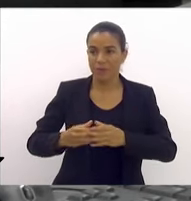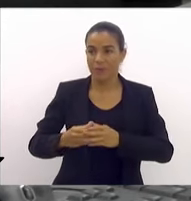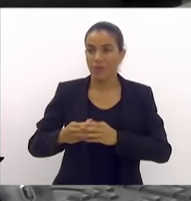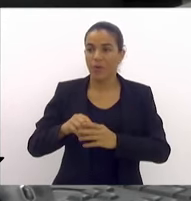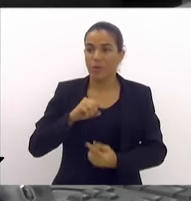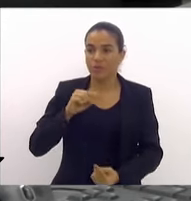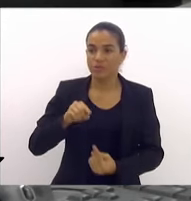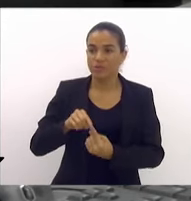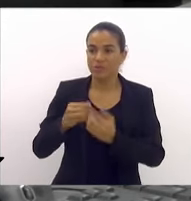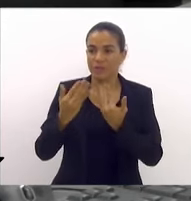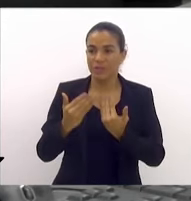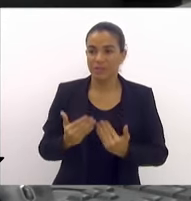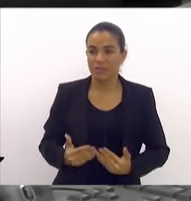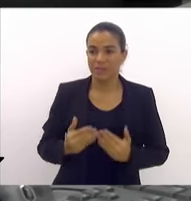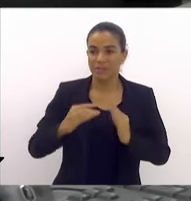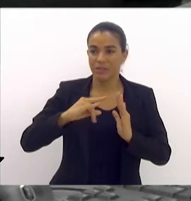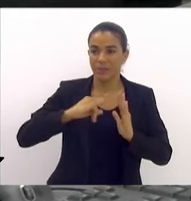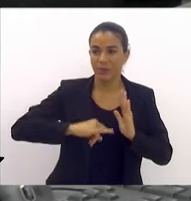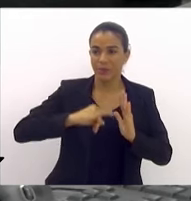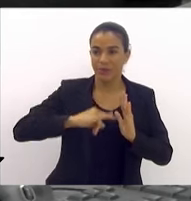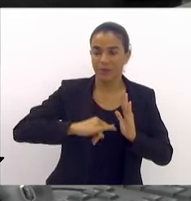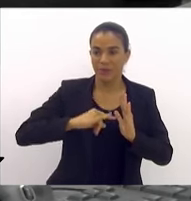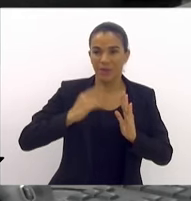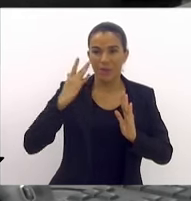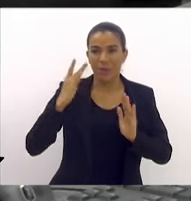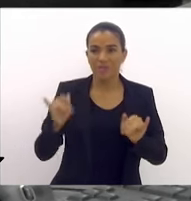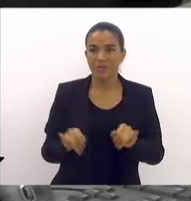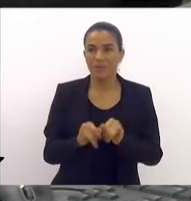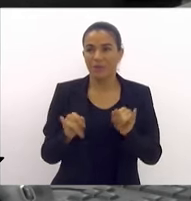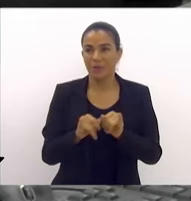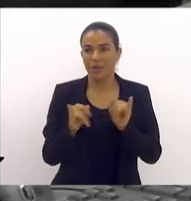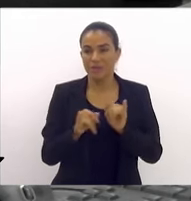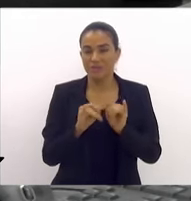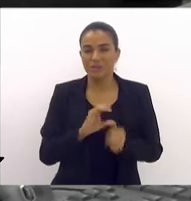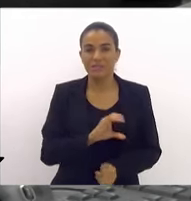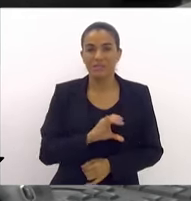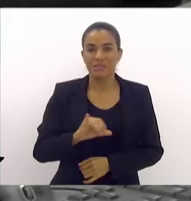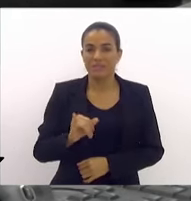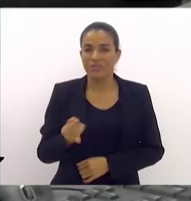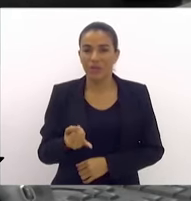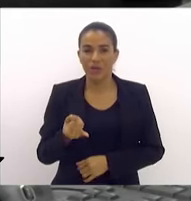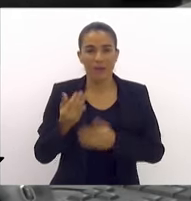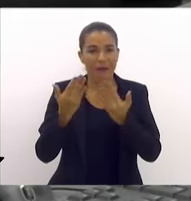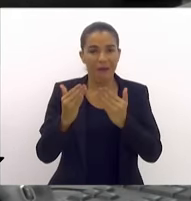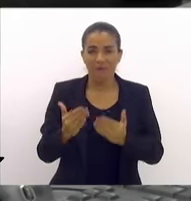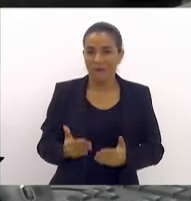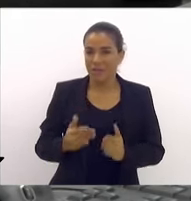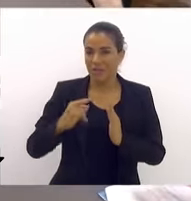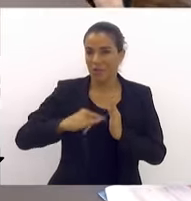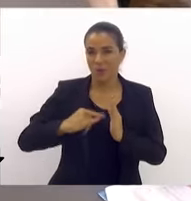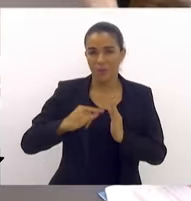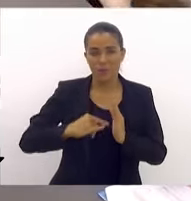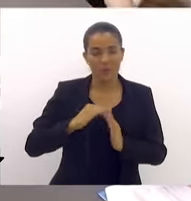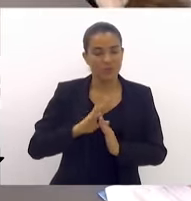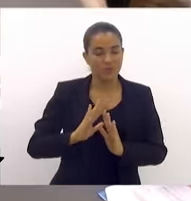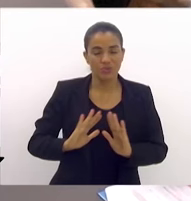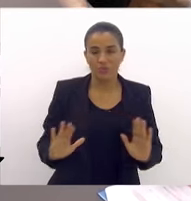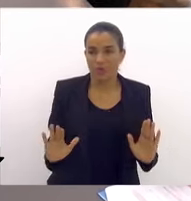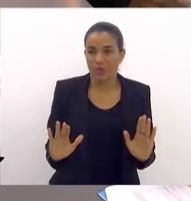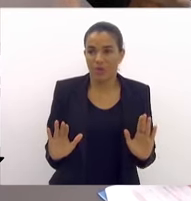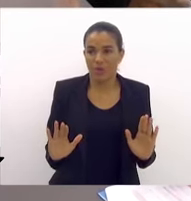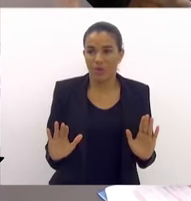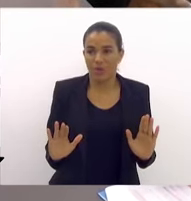analisar os documentos, etc. Mas eu acho bobagem isso. Eu acho que a CCJ analisa o documento e pode verificar se todos os documentos